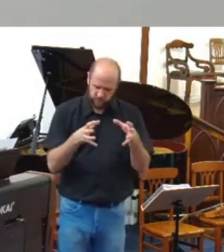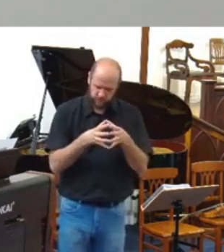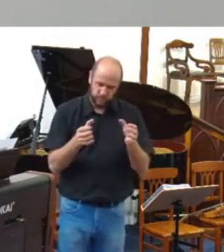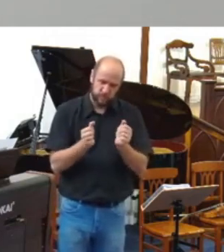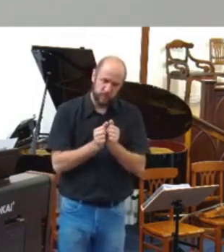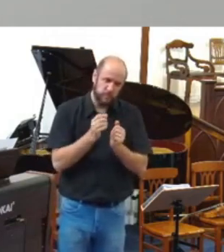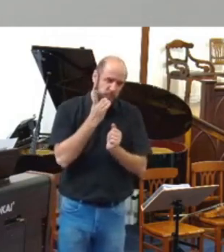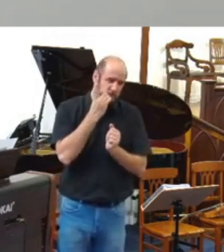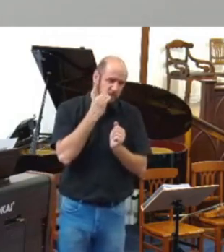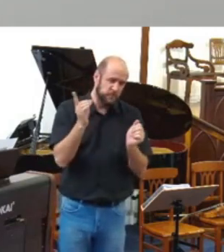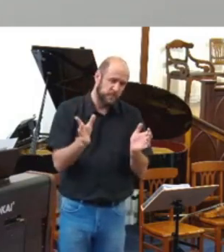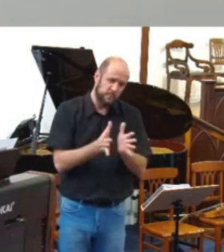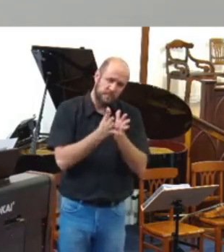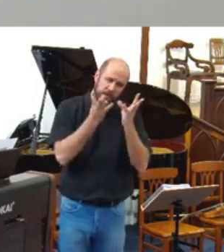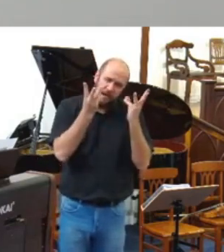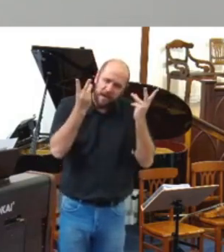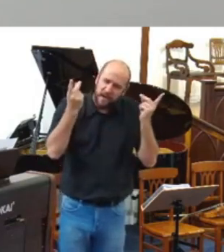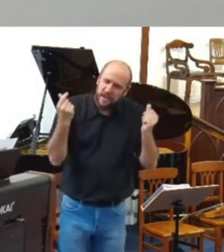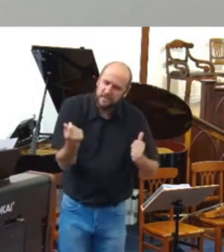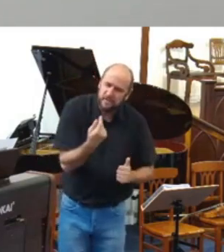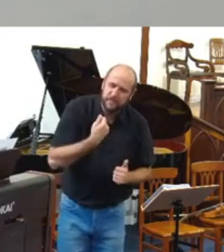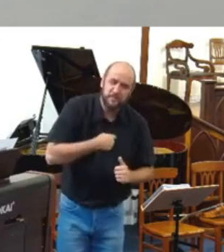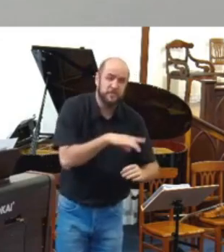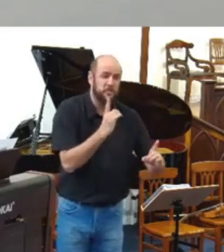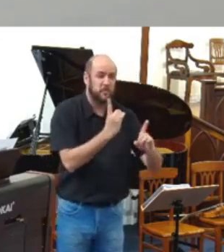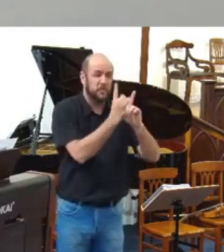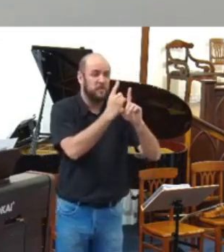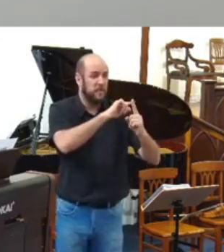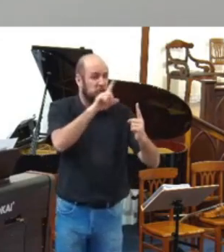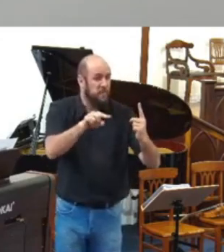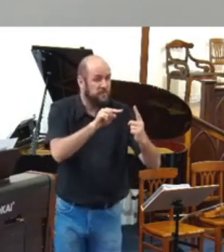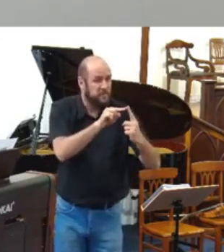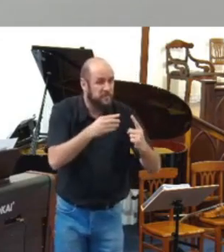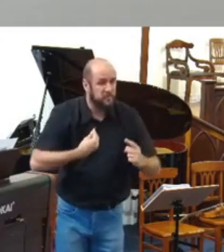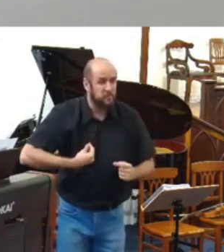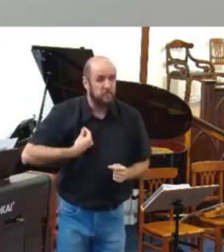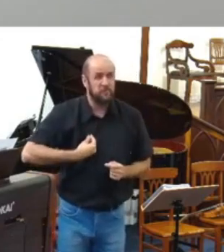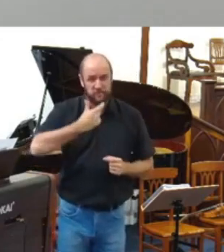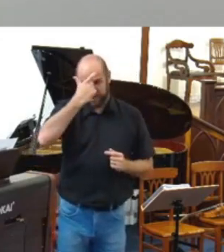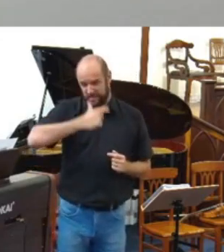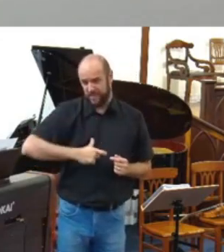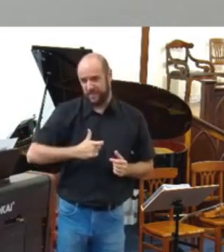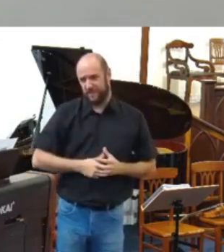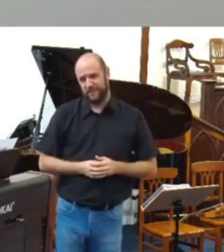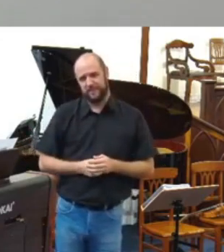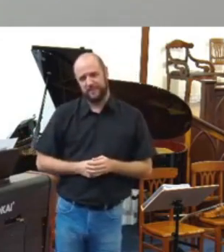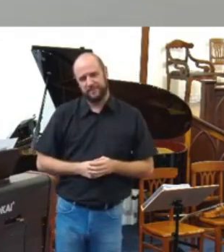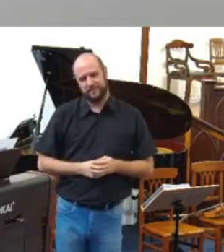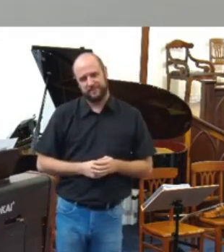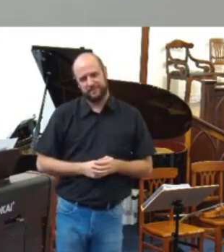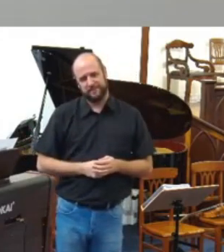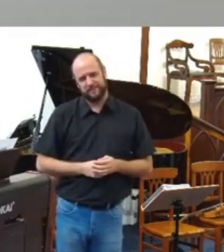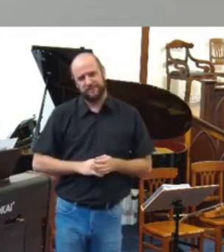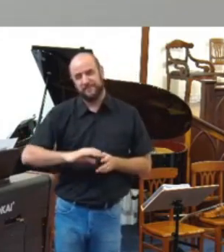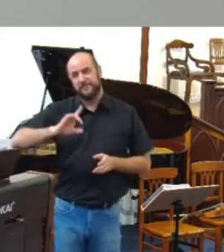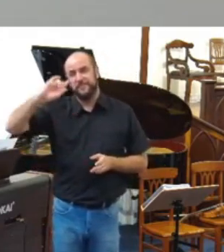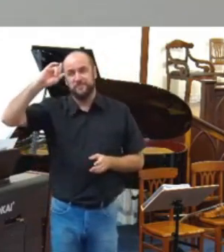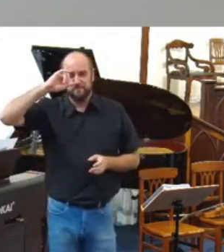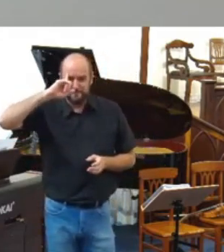um dia maravilhoso para eu e você nos encontrarmos com o propósito da nossa existência? Nós somos os